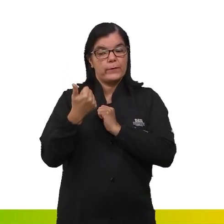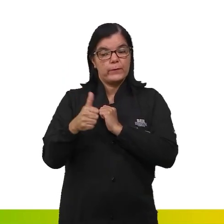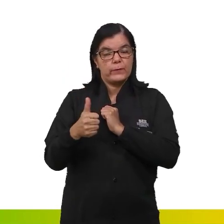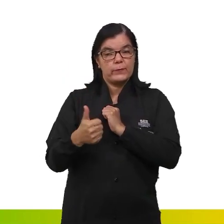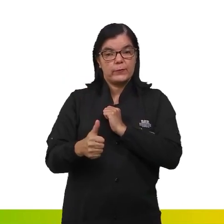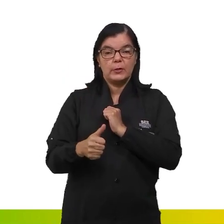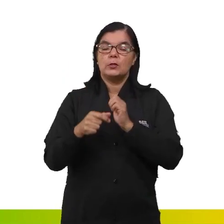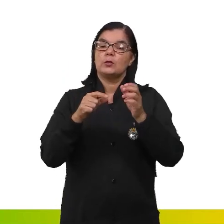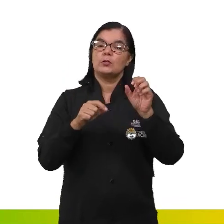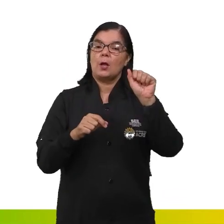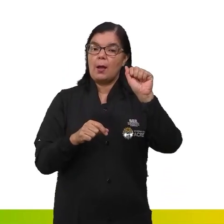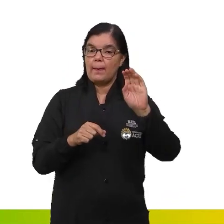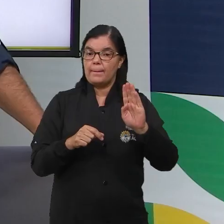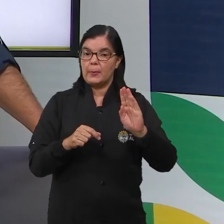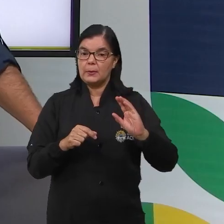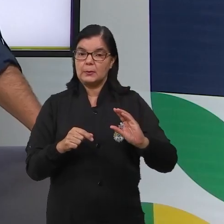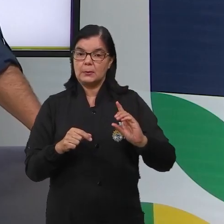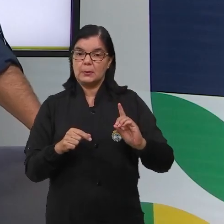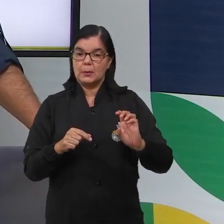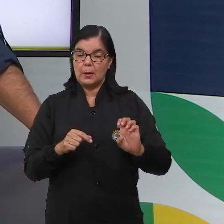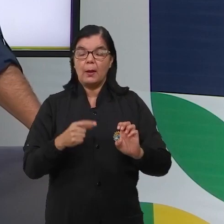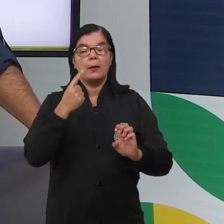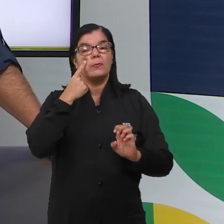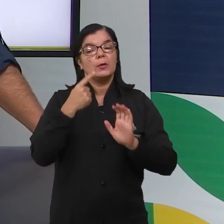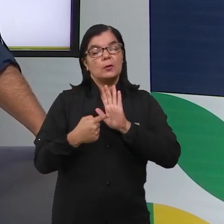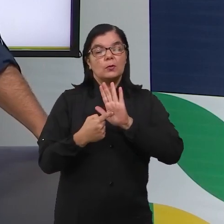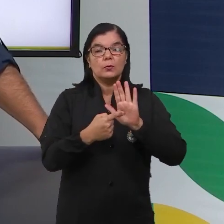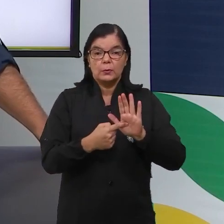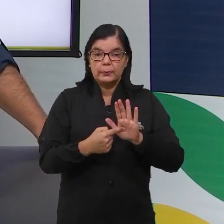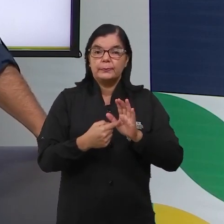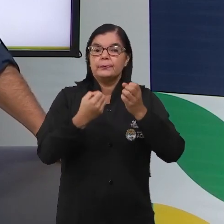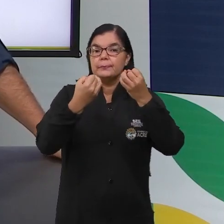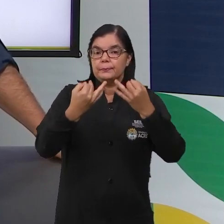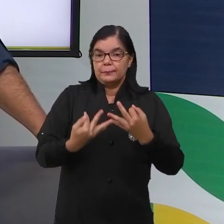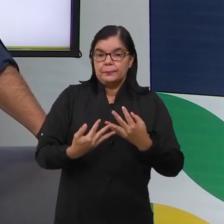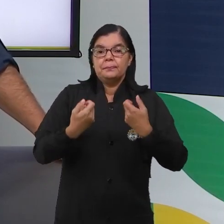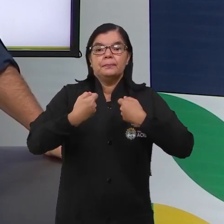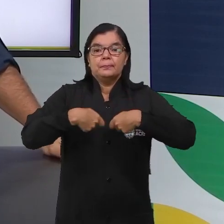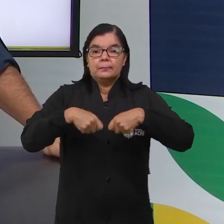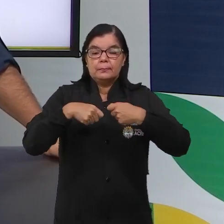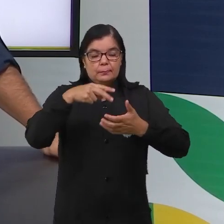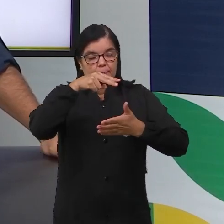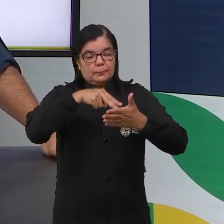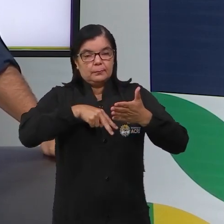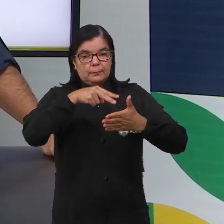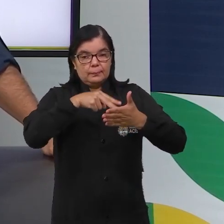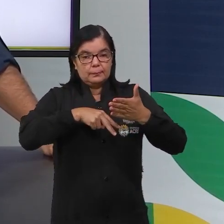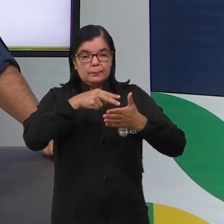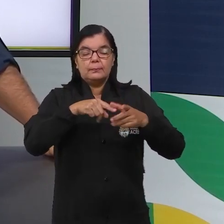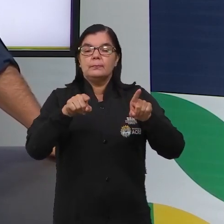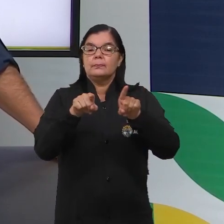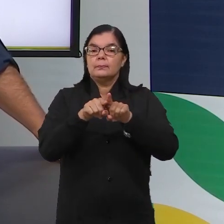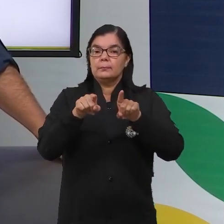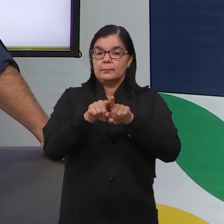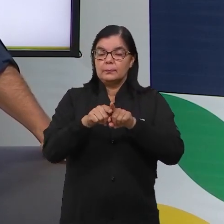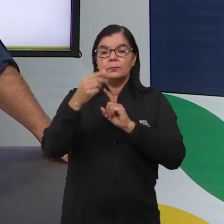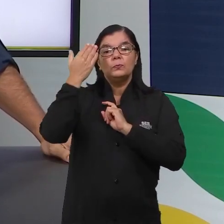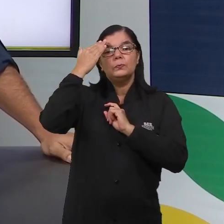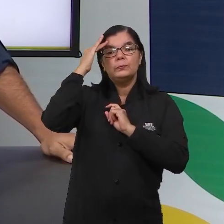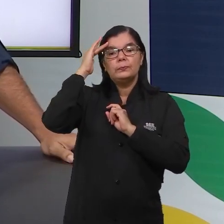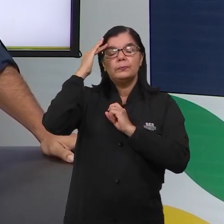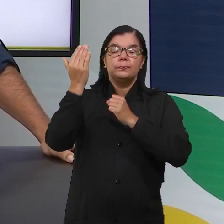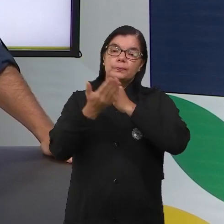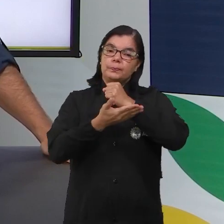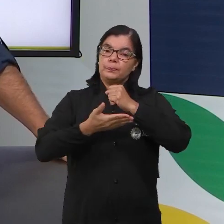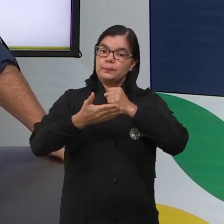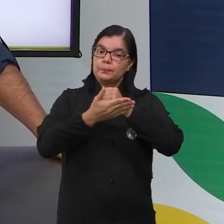alternativas abaixo e assinale a correta. Aqui a gente só tem que fazer a identificação do que está correto. A gente precisa ler as alternativas, fazer essa interpretação com